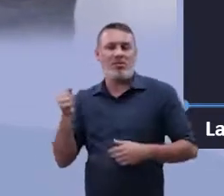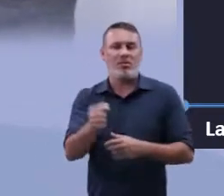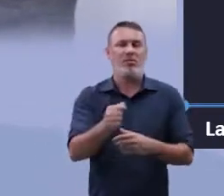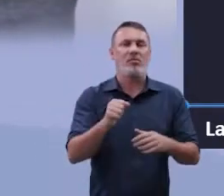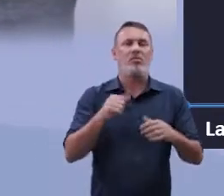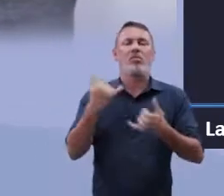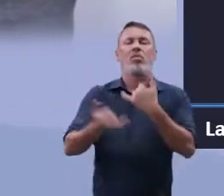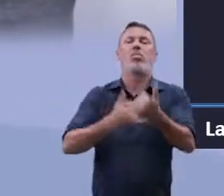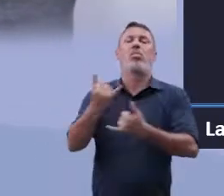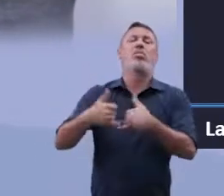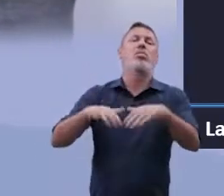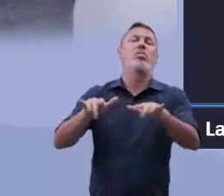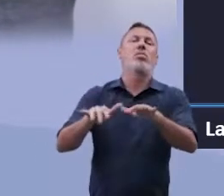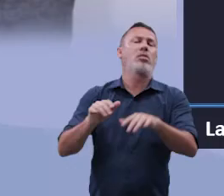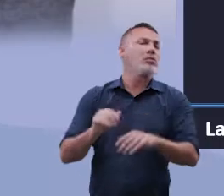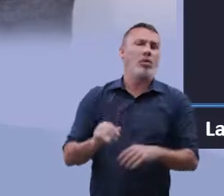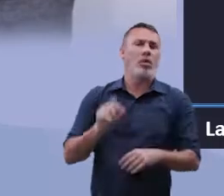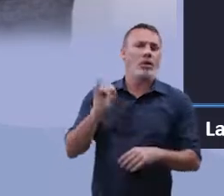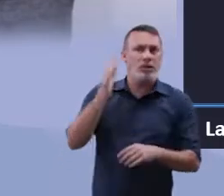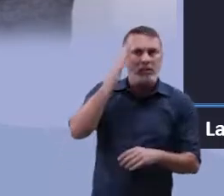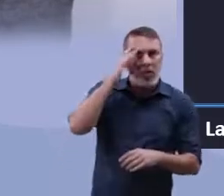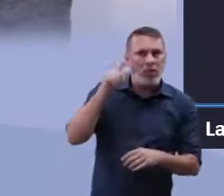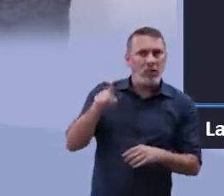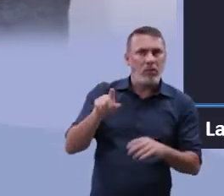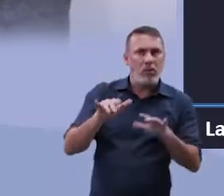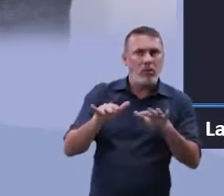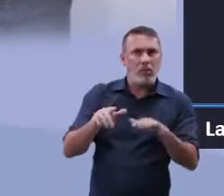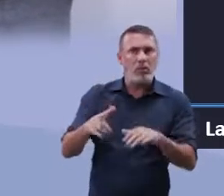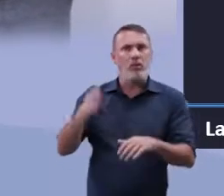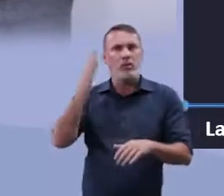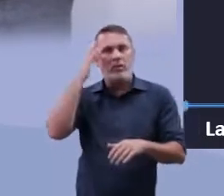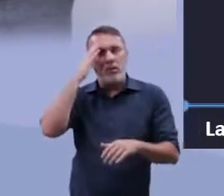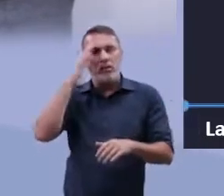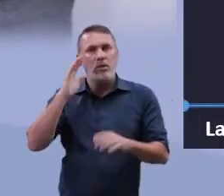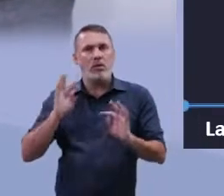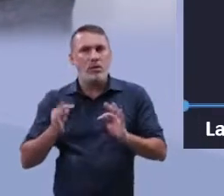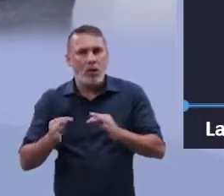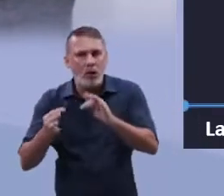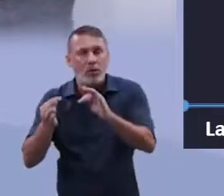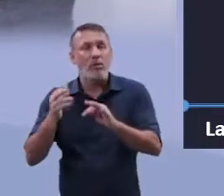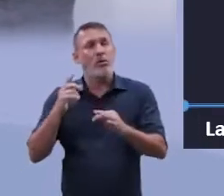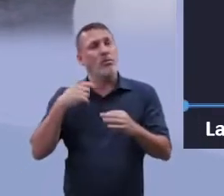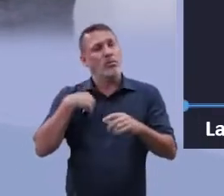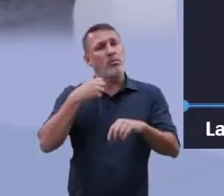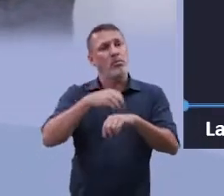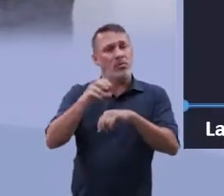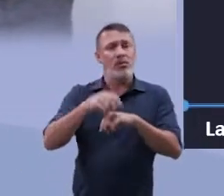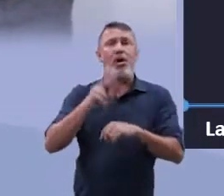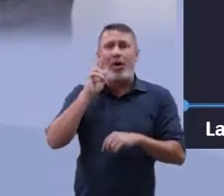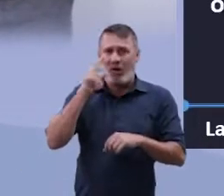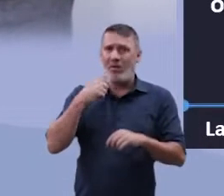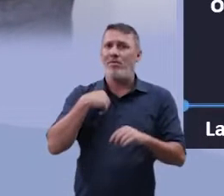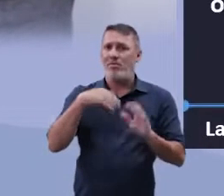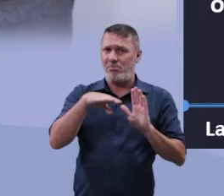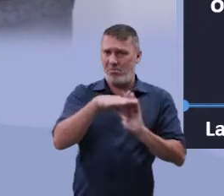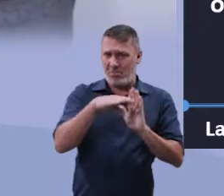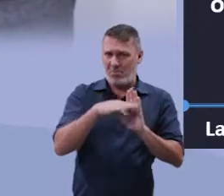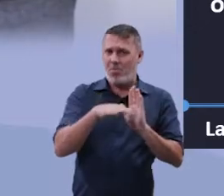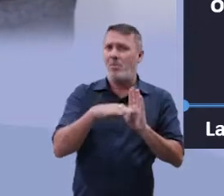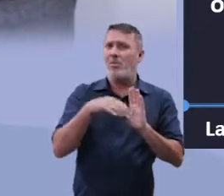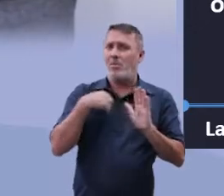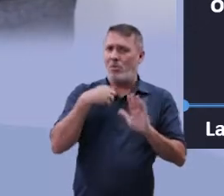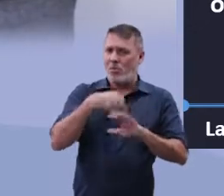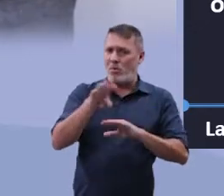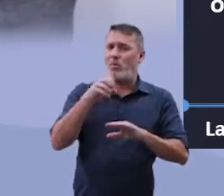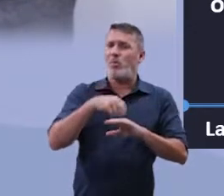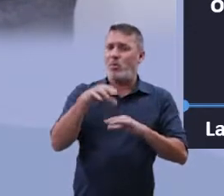ali, mas se ele sabe utilizar a forma que ele utiliza. São informações, queridos. Olha o manto de informação que eu apresentei para você